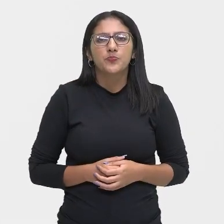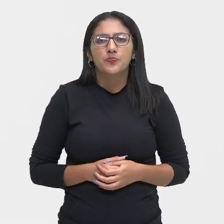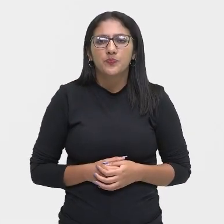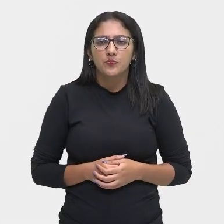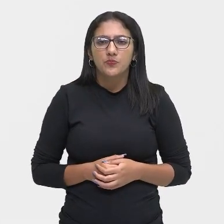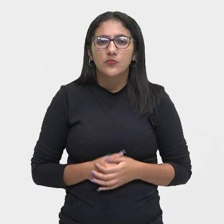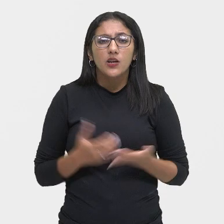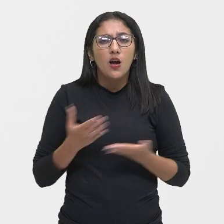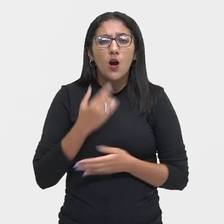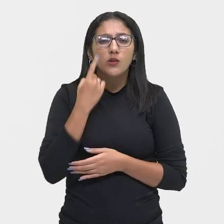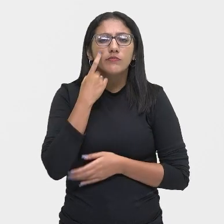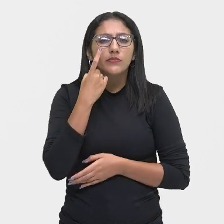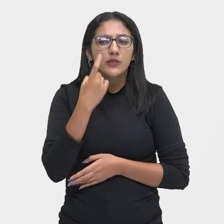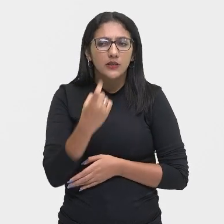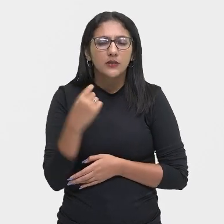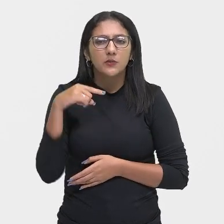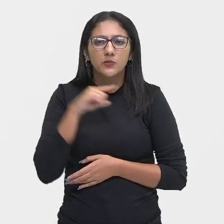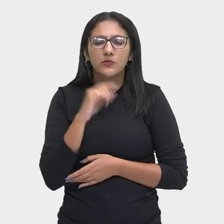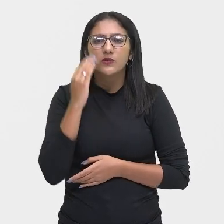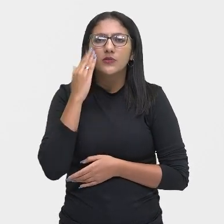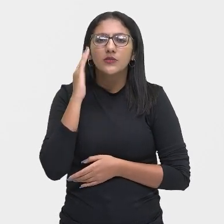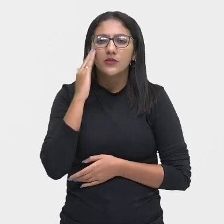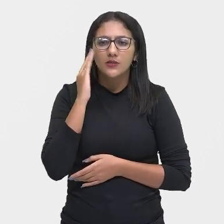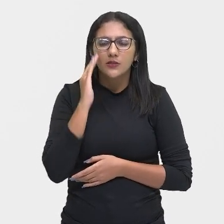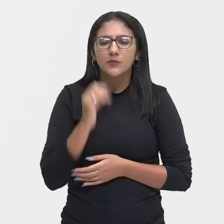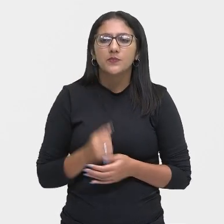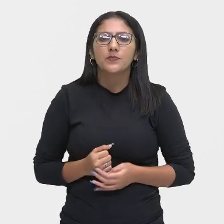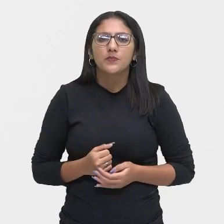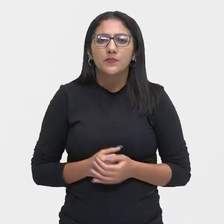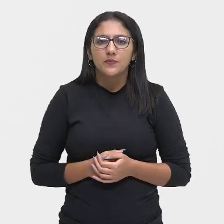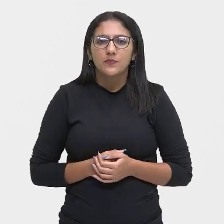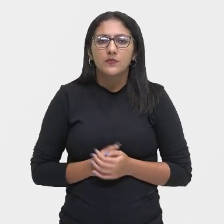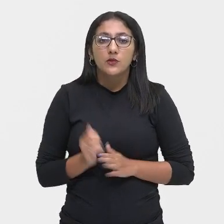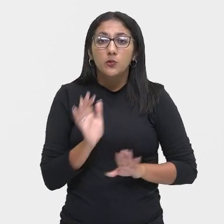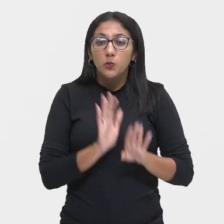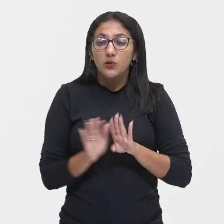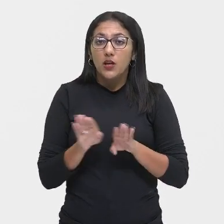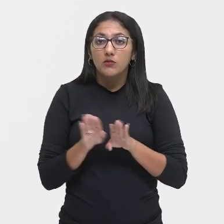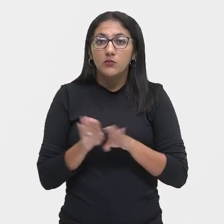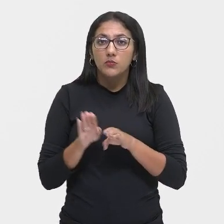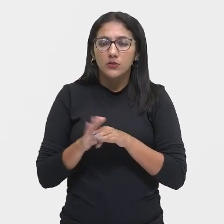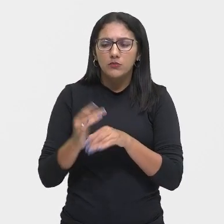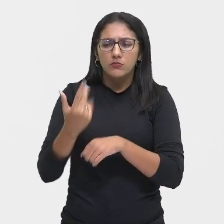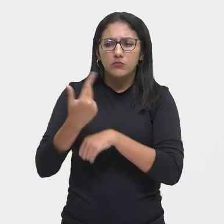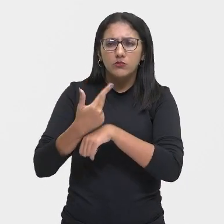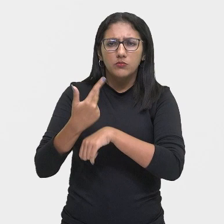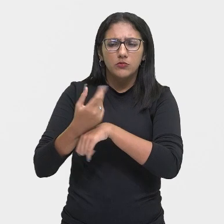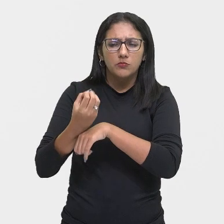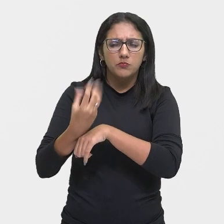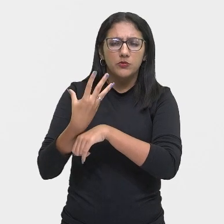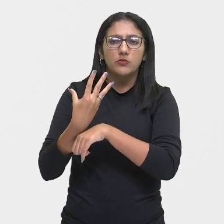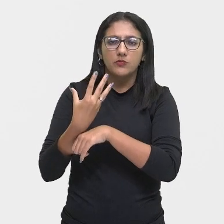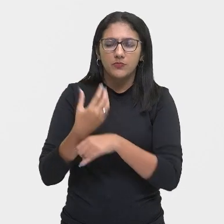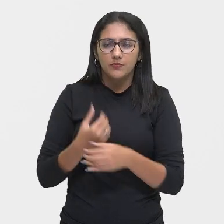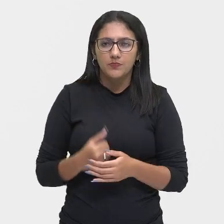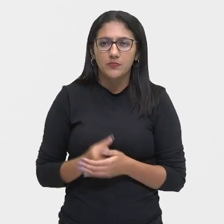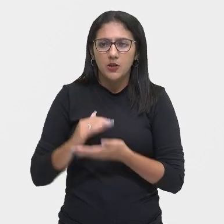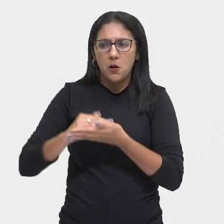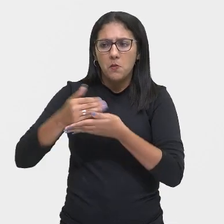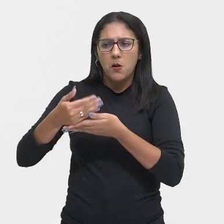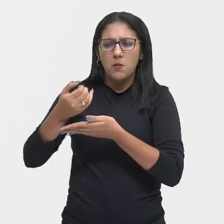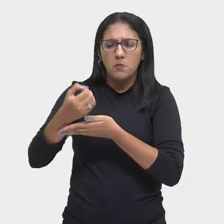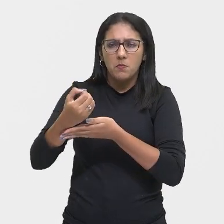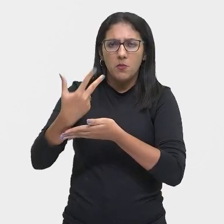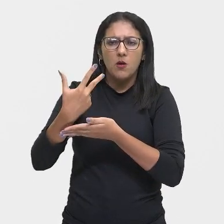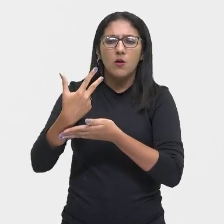interessante agora, olha só, isso também é muito comum. Cuidado com a webcam. Uma webcam pode ser